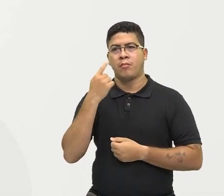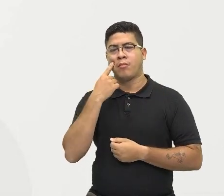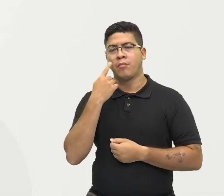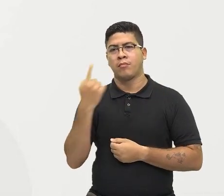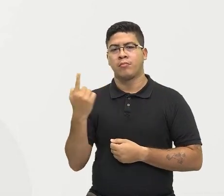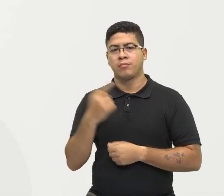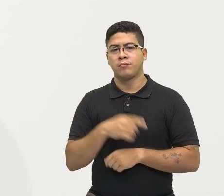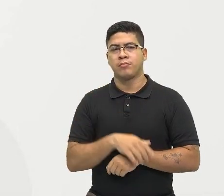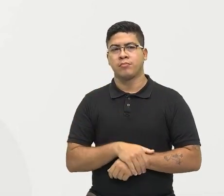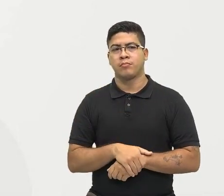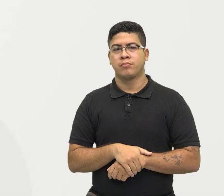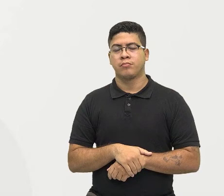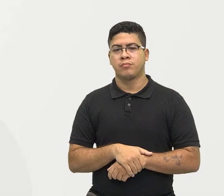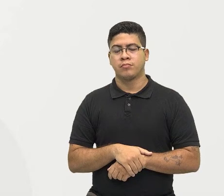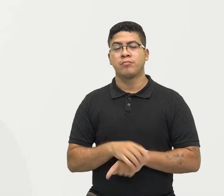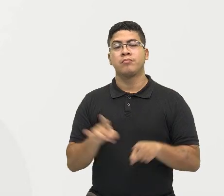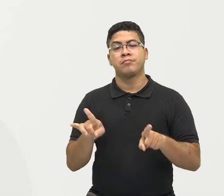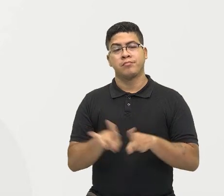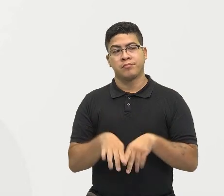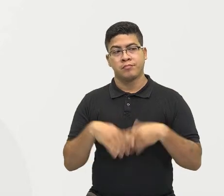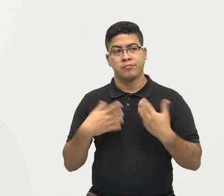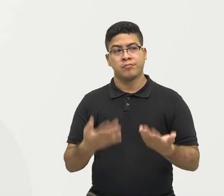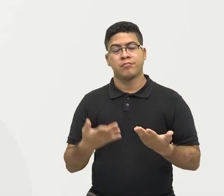revista. Então,